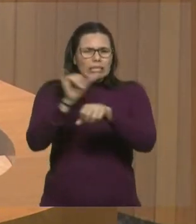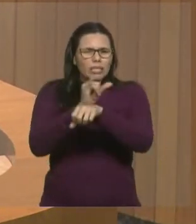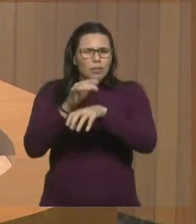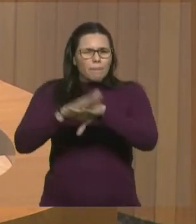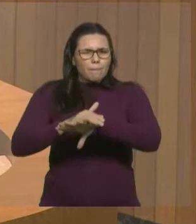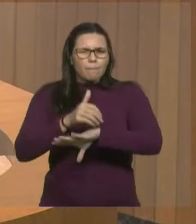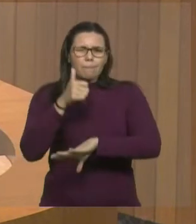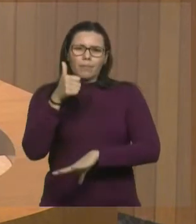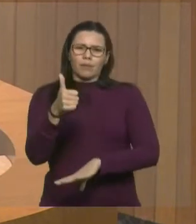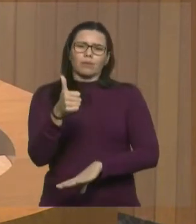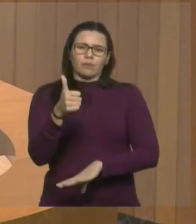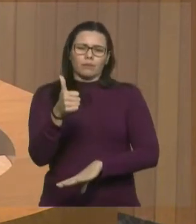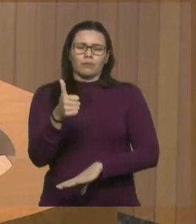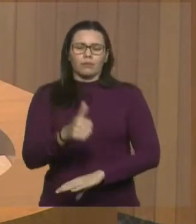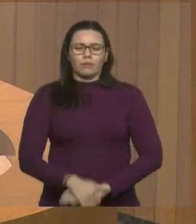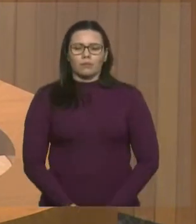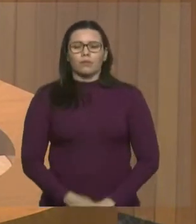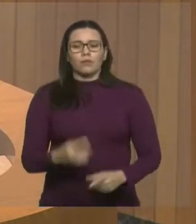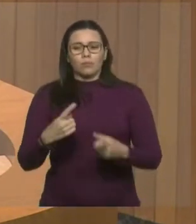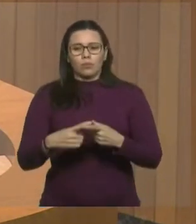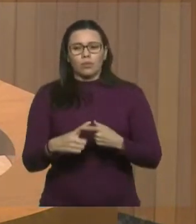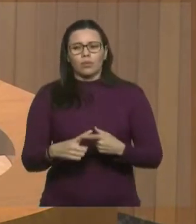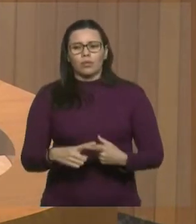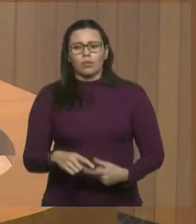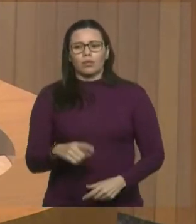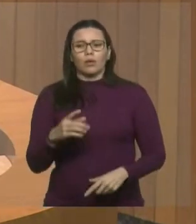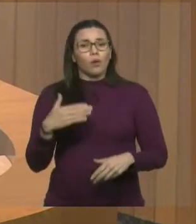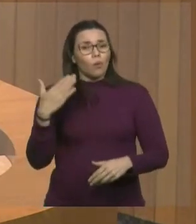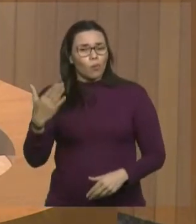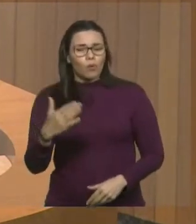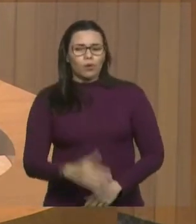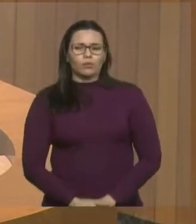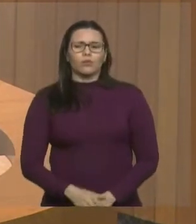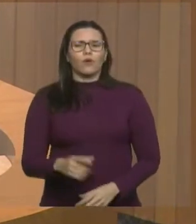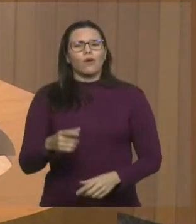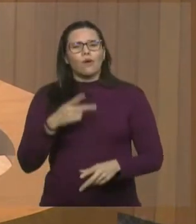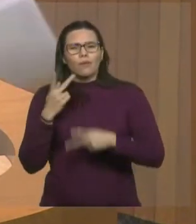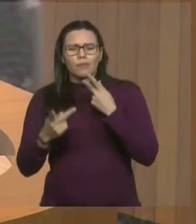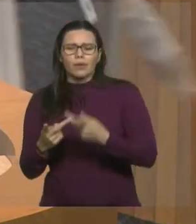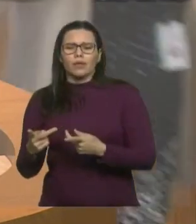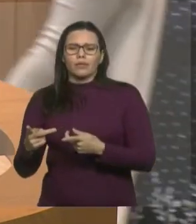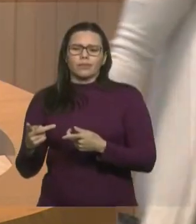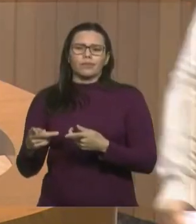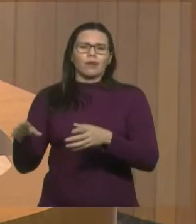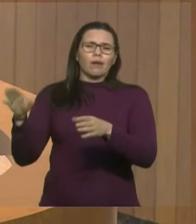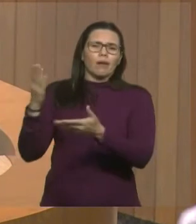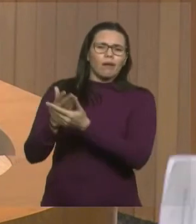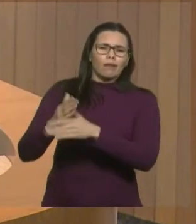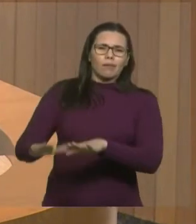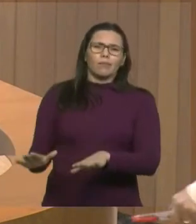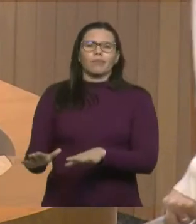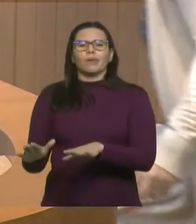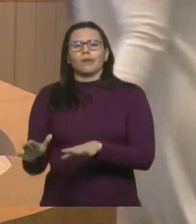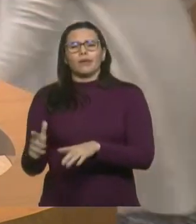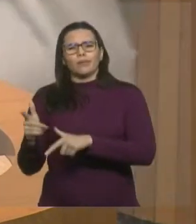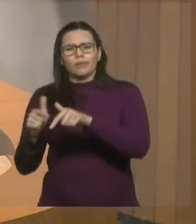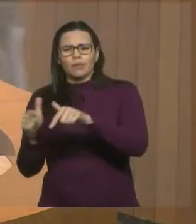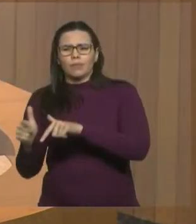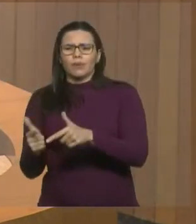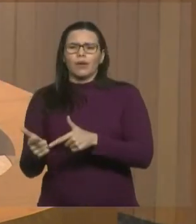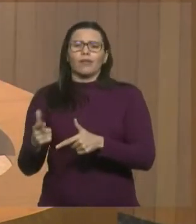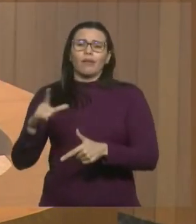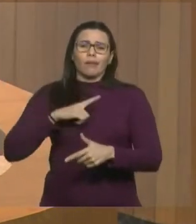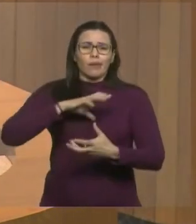maior desafio, porque quando a gente fala em tirar serviço, reduzir serviço de algum lugar, tem confusão e a gente tem que se falar sempre